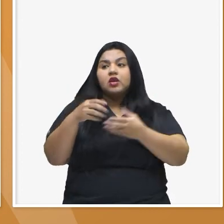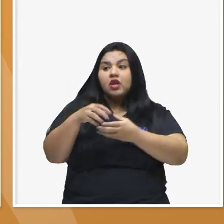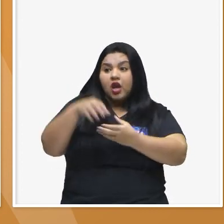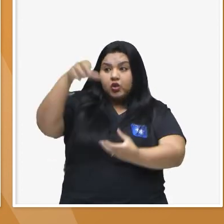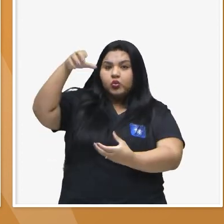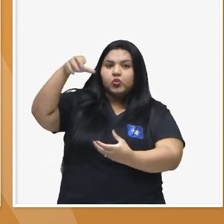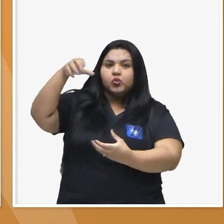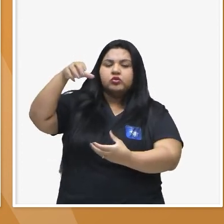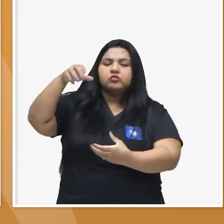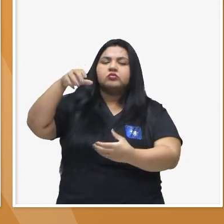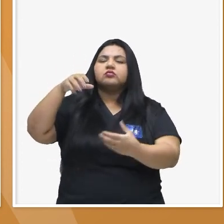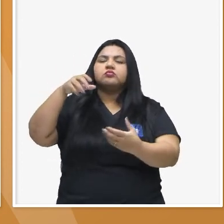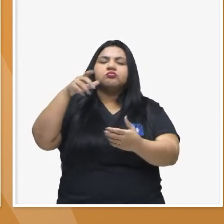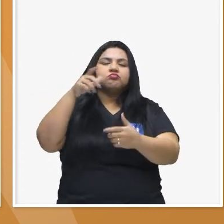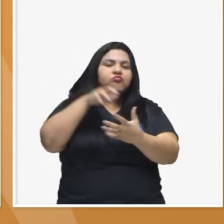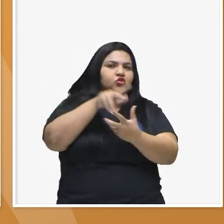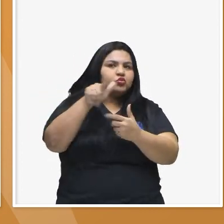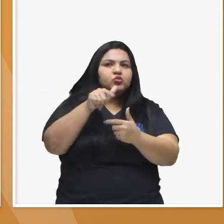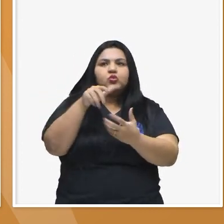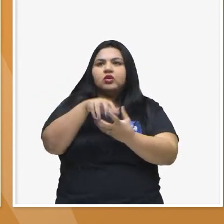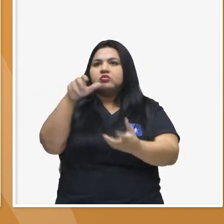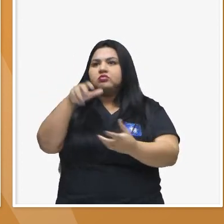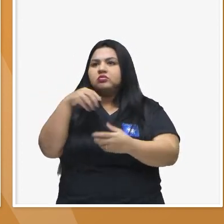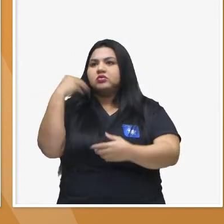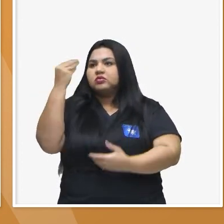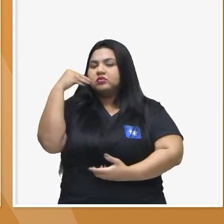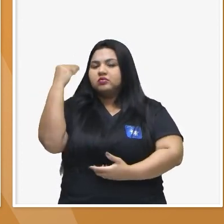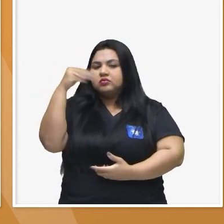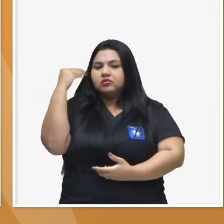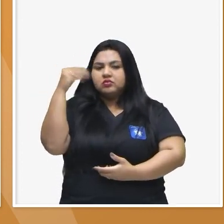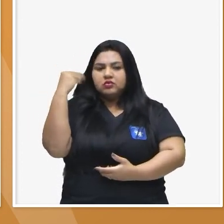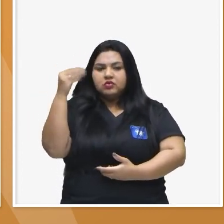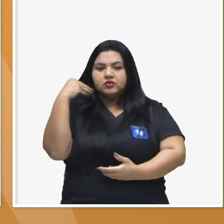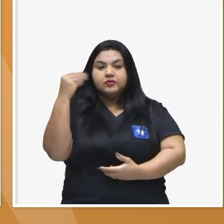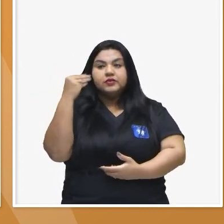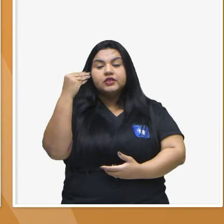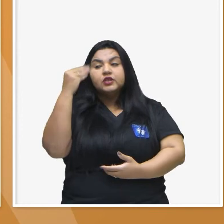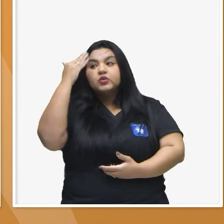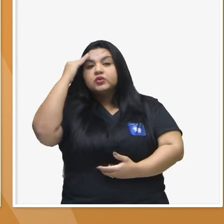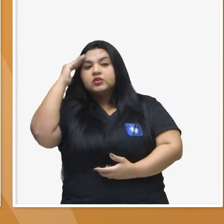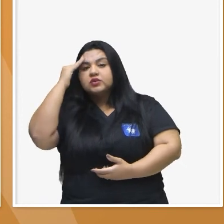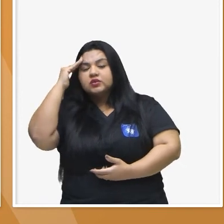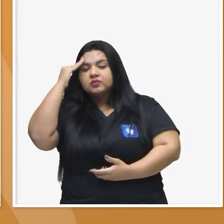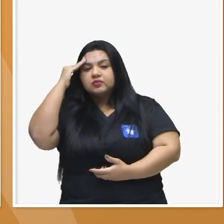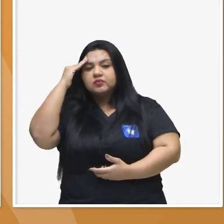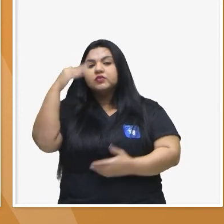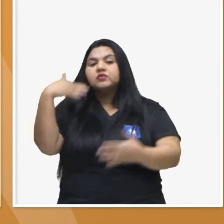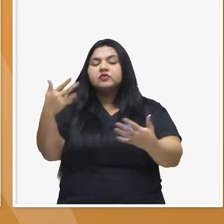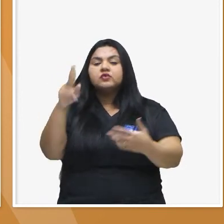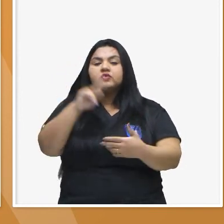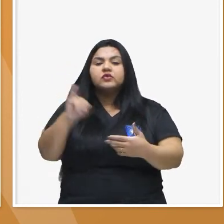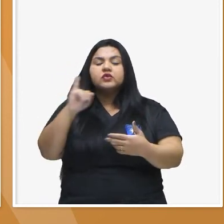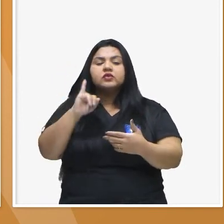problema de mundo adulto, né? As experiências e as interpretações. E aí ele vai